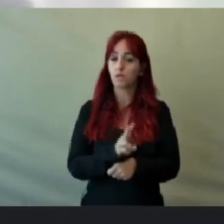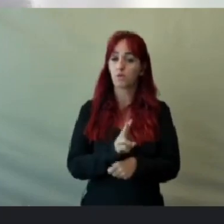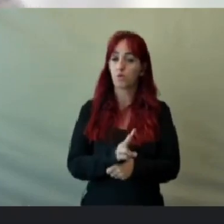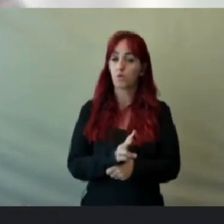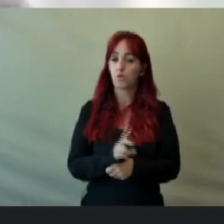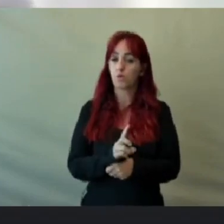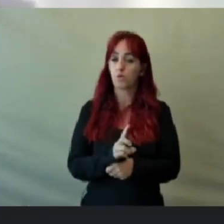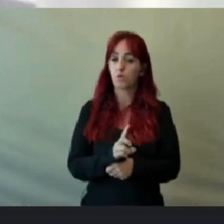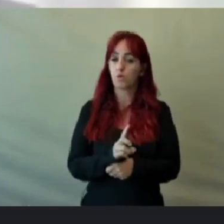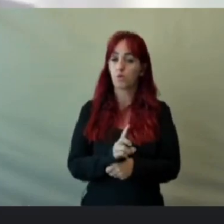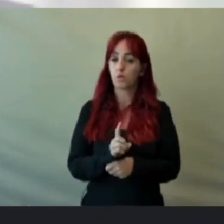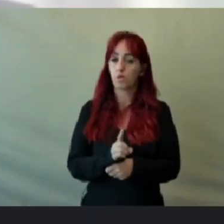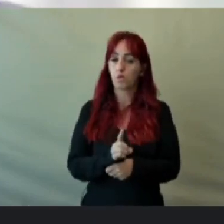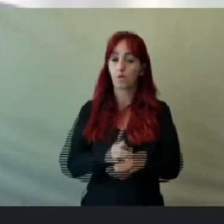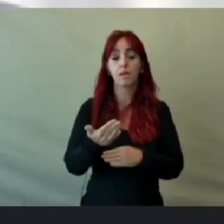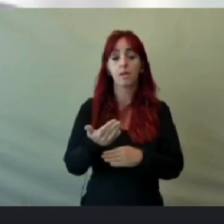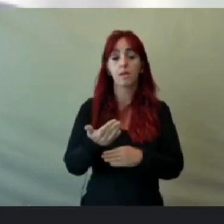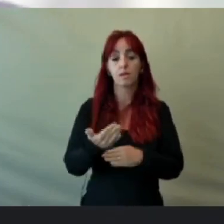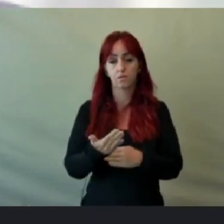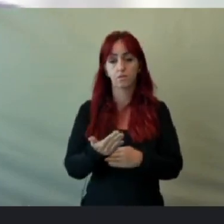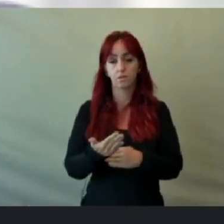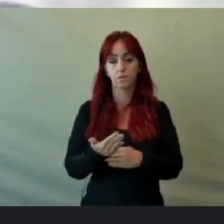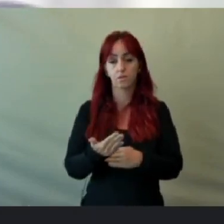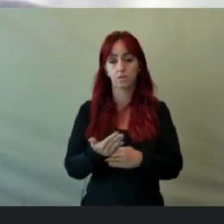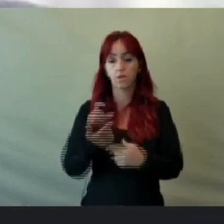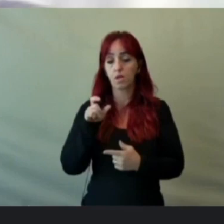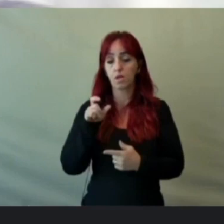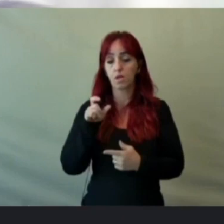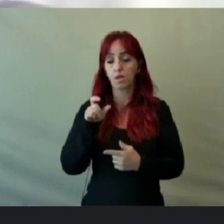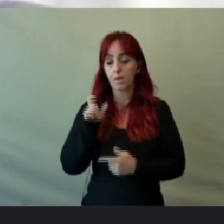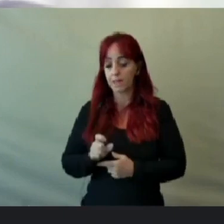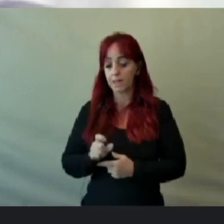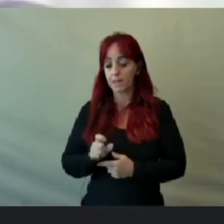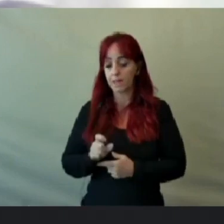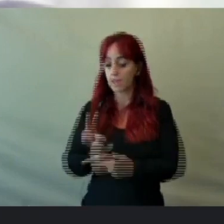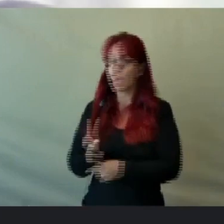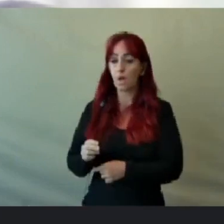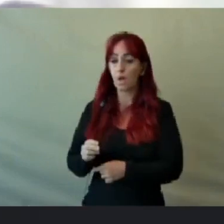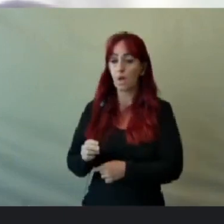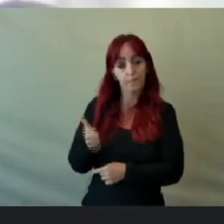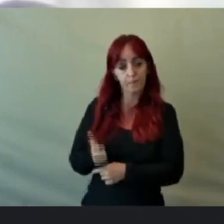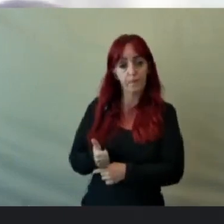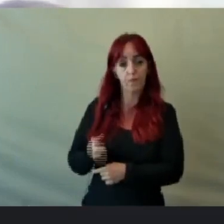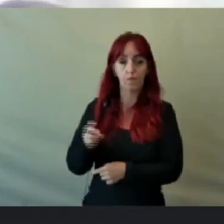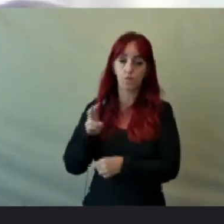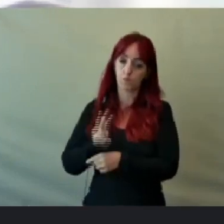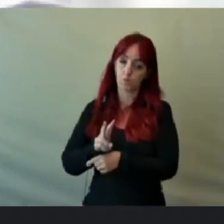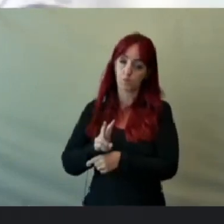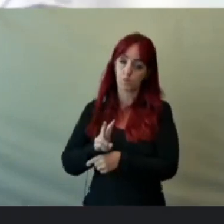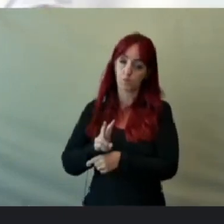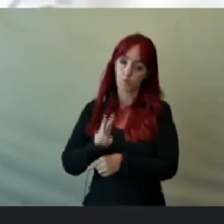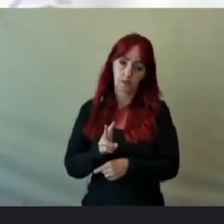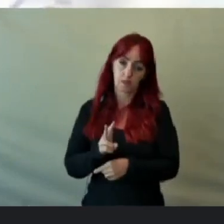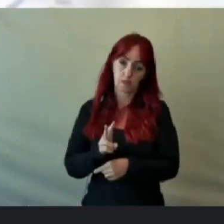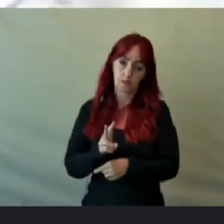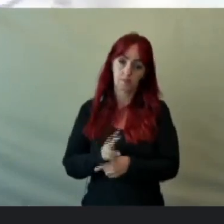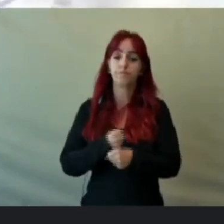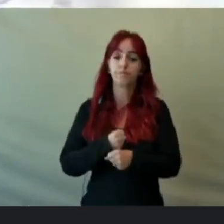cuidador é uma parcela desse ecossistema do cuidado que nós temos que construir na nossa cidade e no nosso país